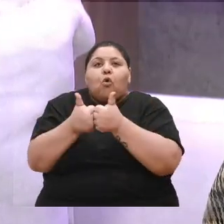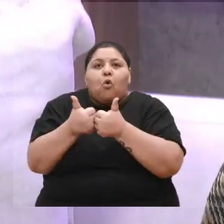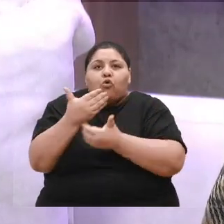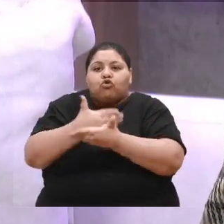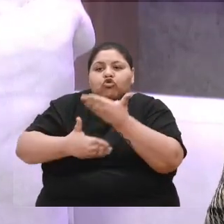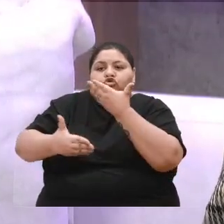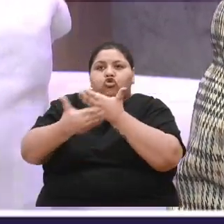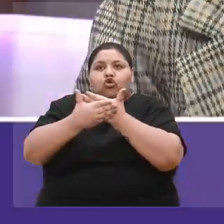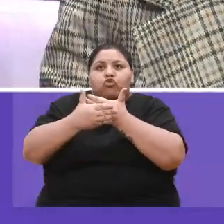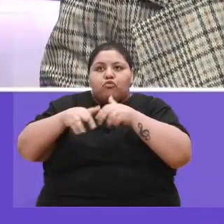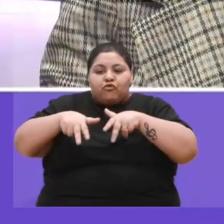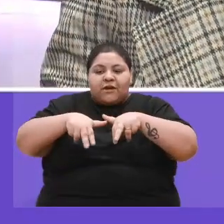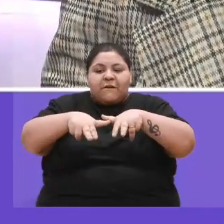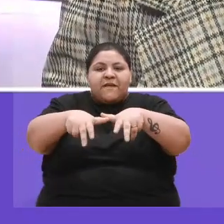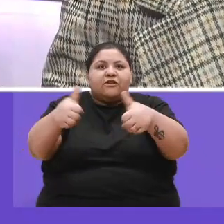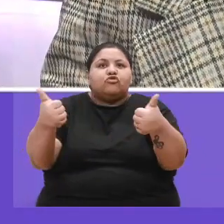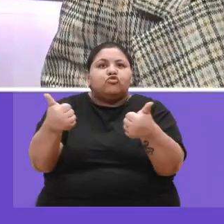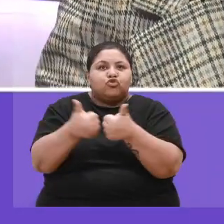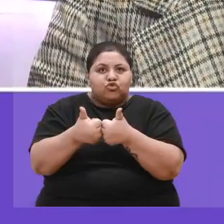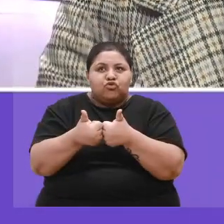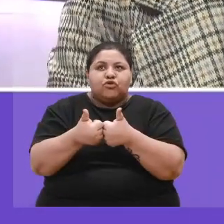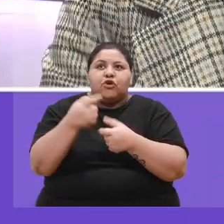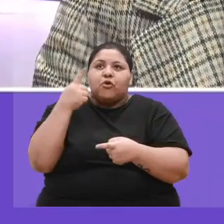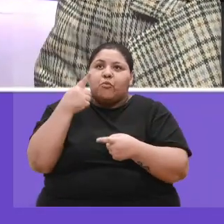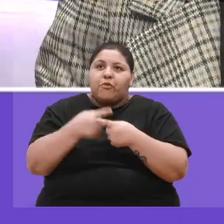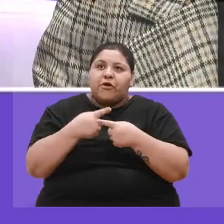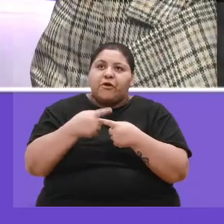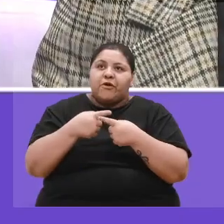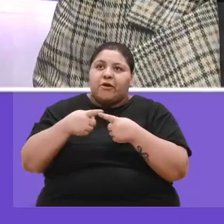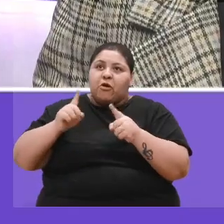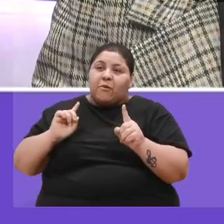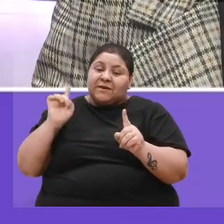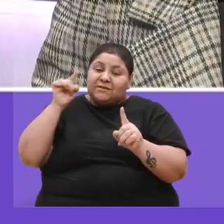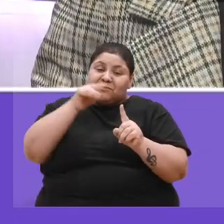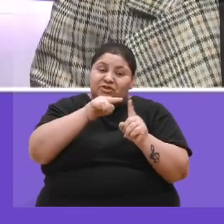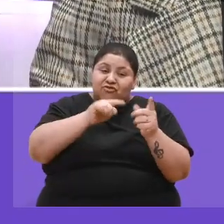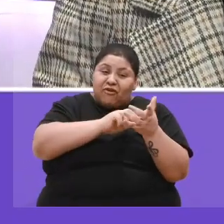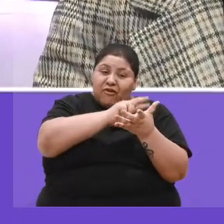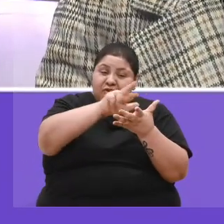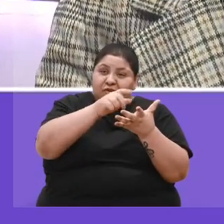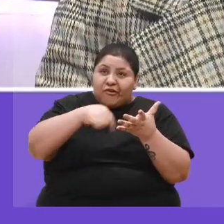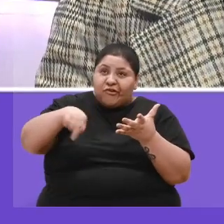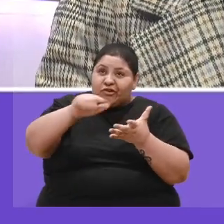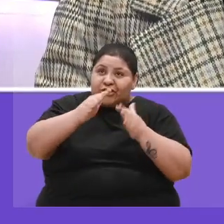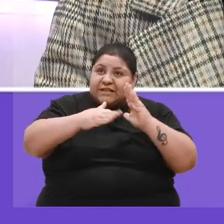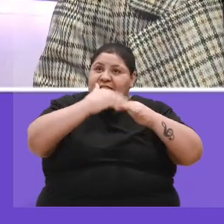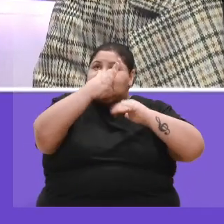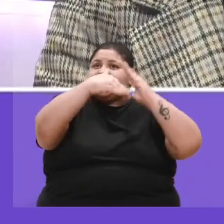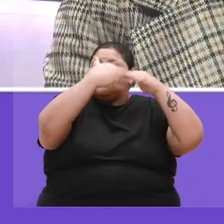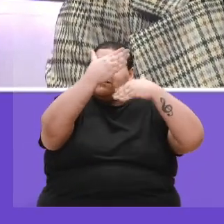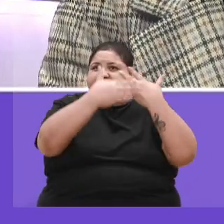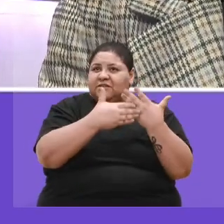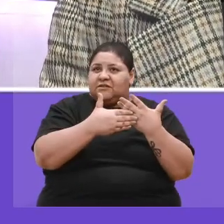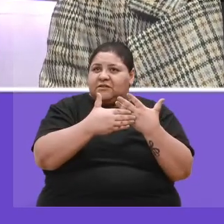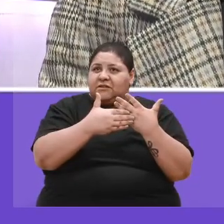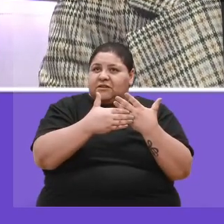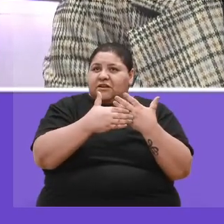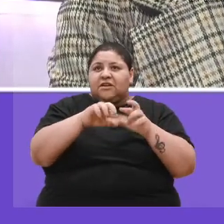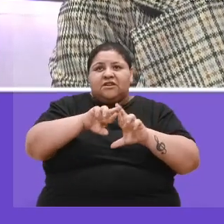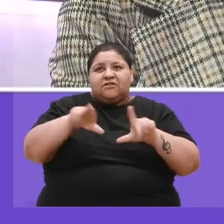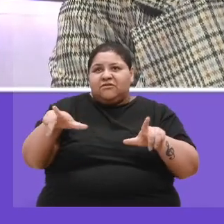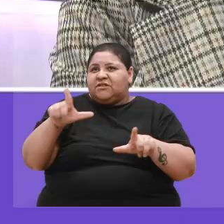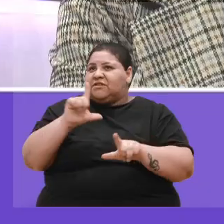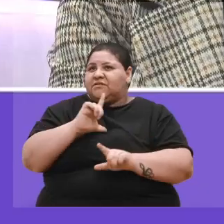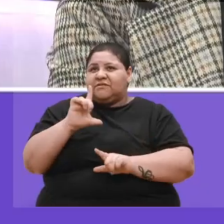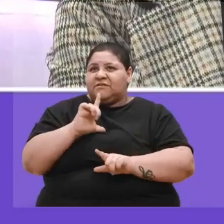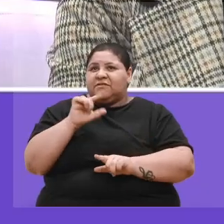mundo caminhando junto, porque é assim, é com essa diversidade que nós crescemos. Fora disso,